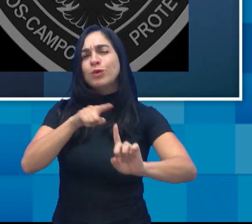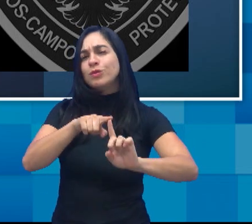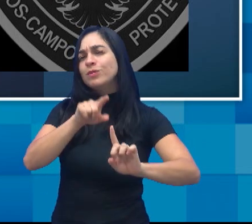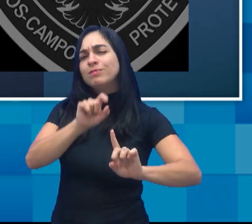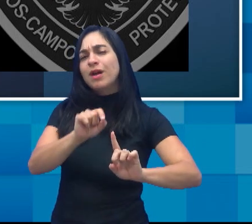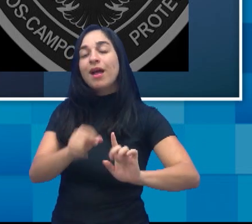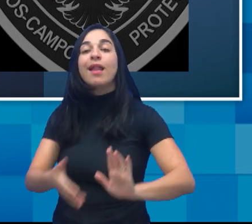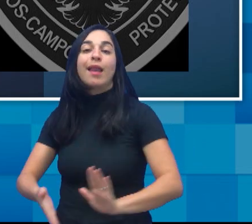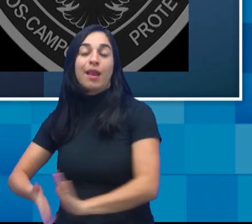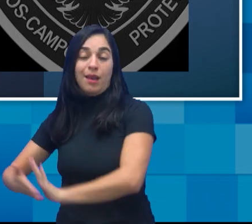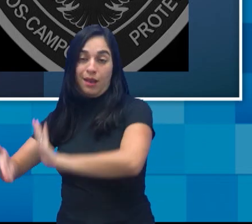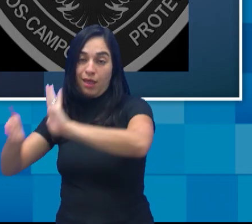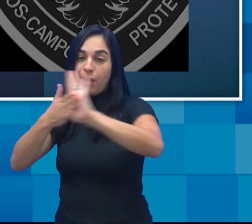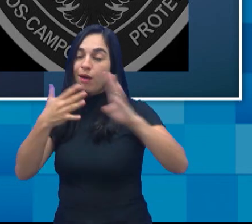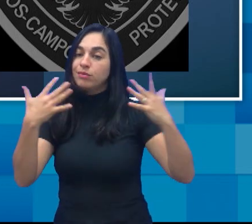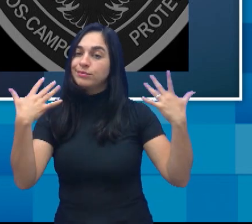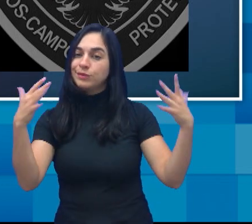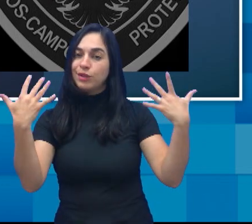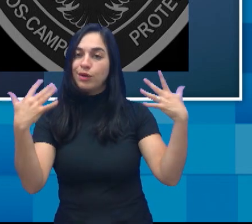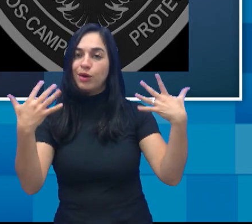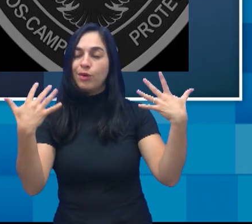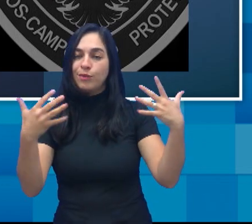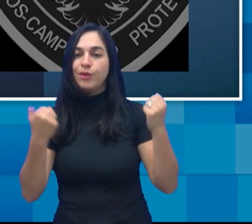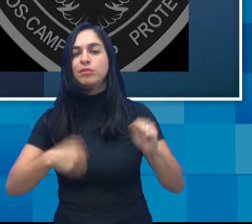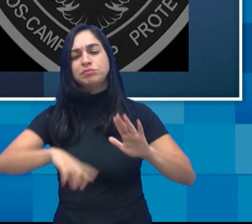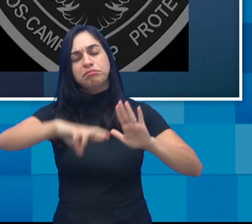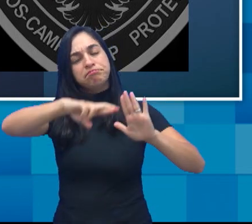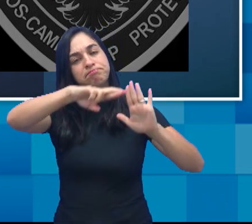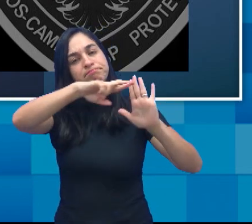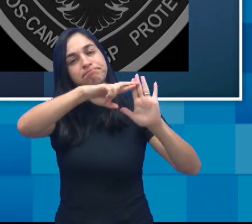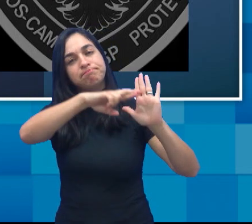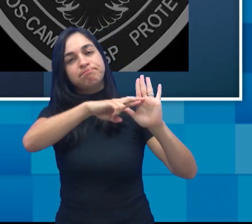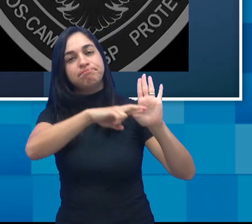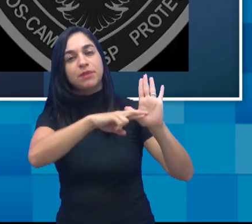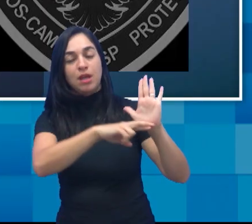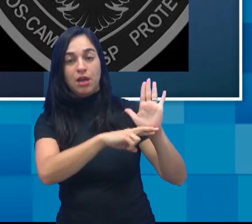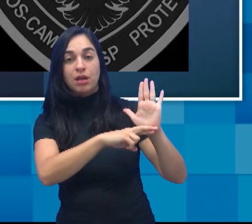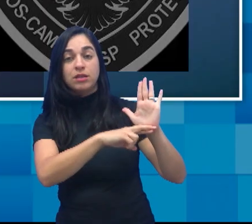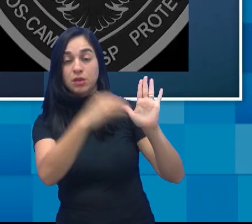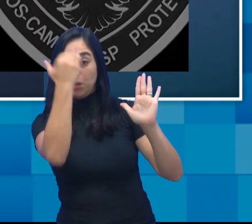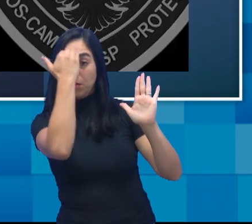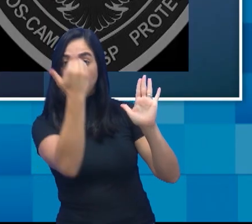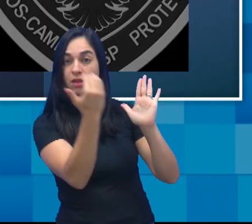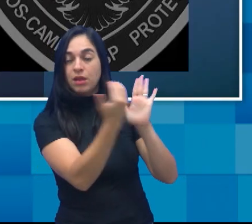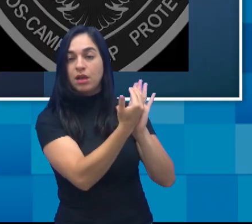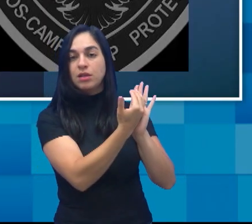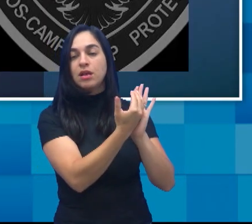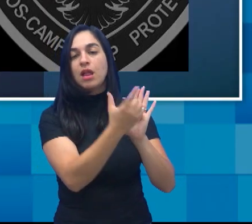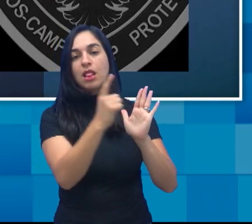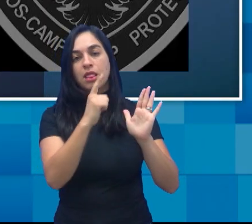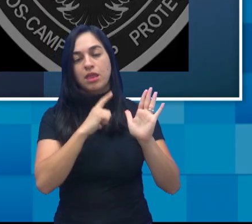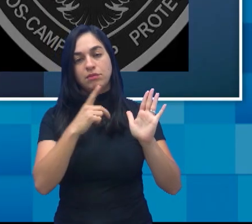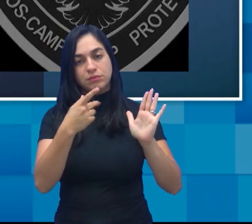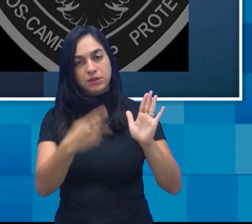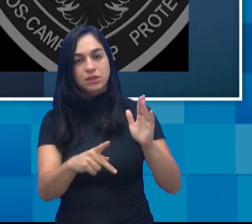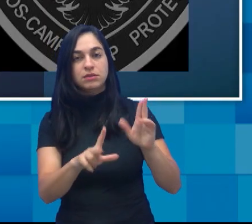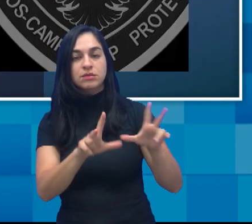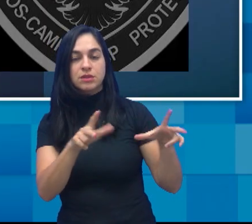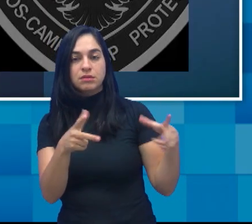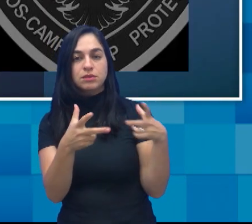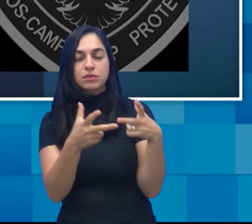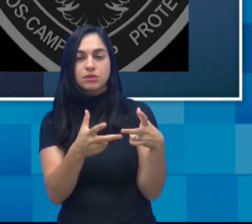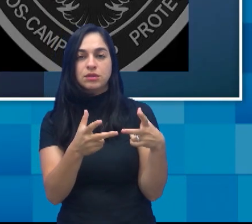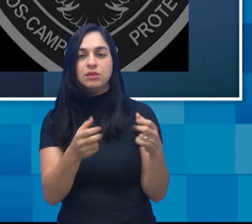em obediência aos preceitos regimentais constará dos anais desta Casa,